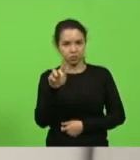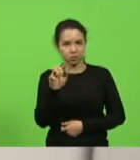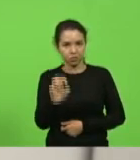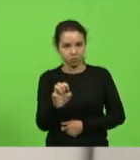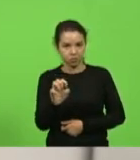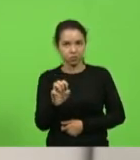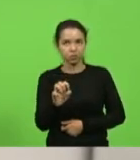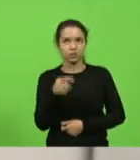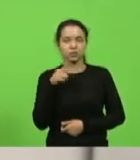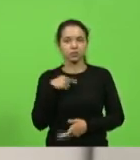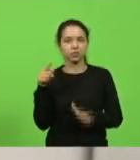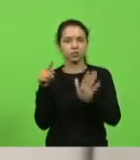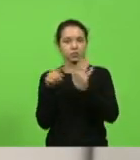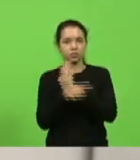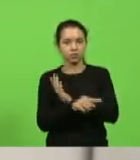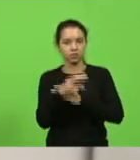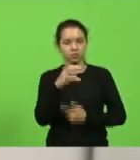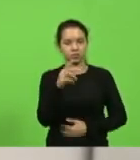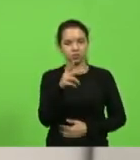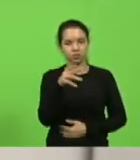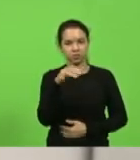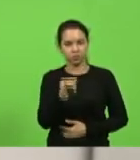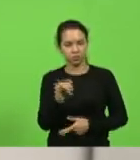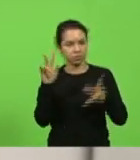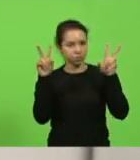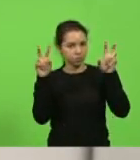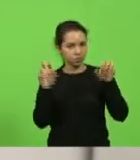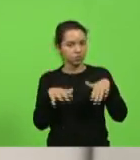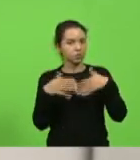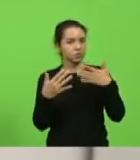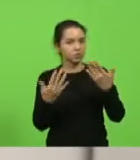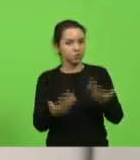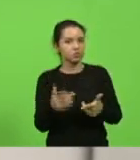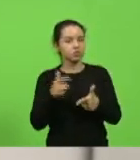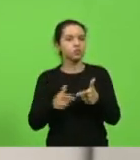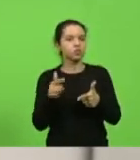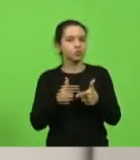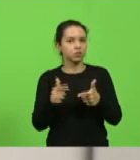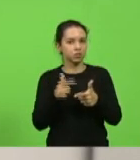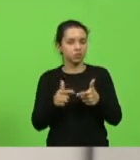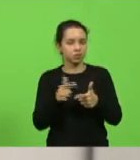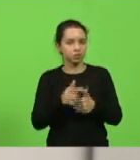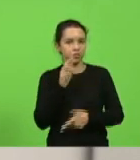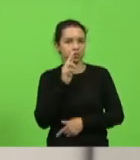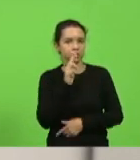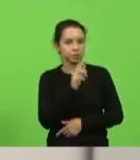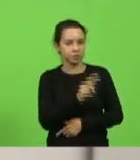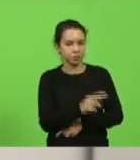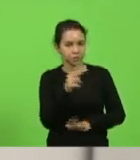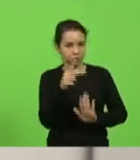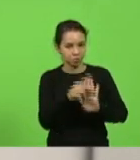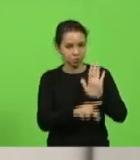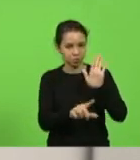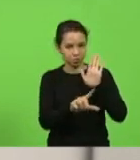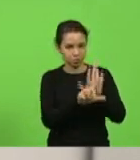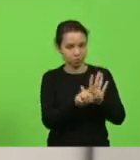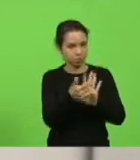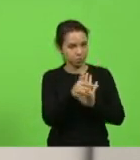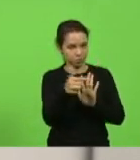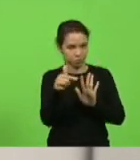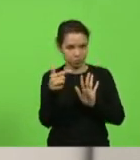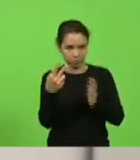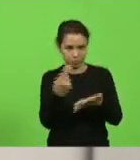quando questionado na CPI acerca de qual seria esse problema, respondeu que no projeto de lei não havia nenhum